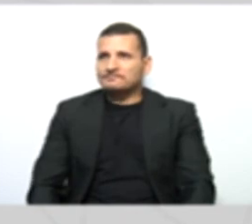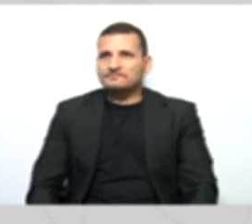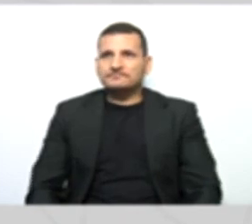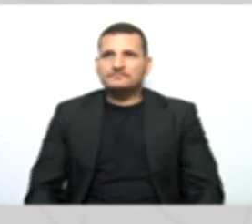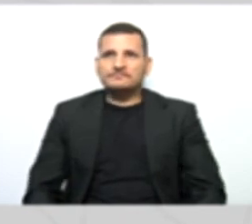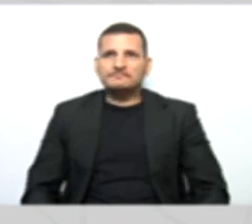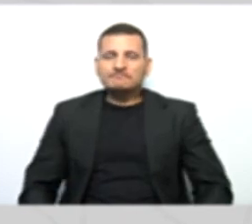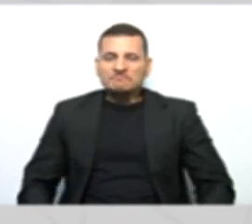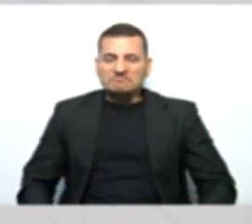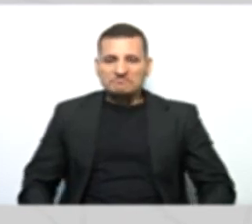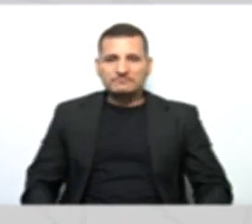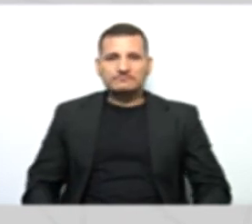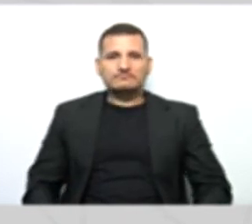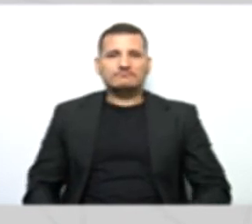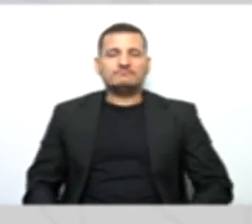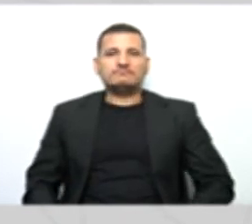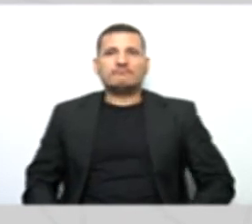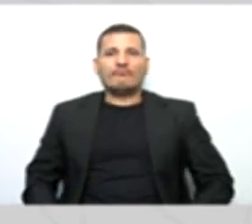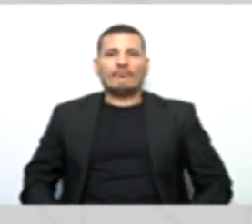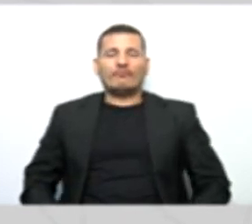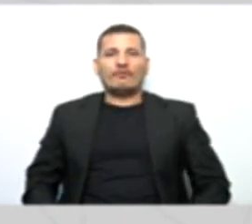ó. Self,